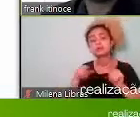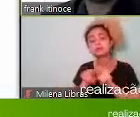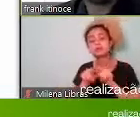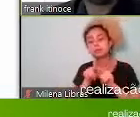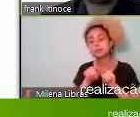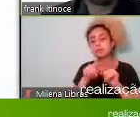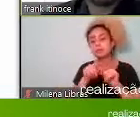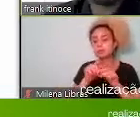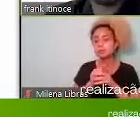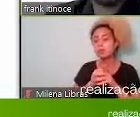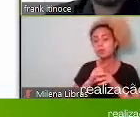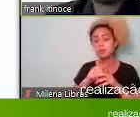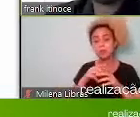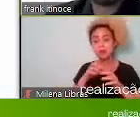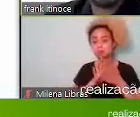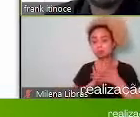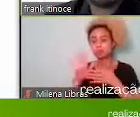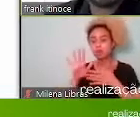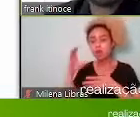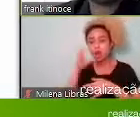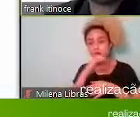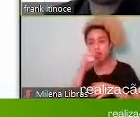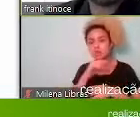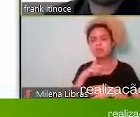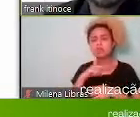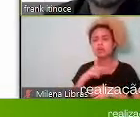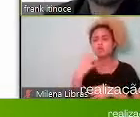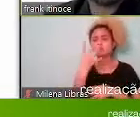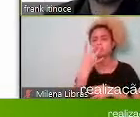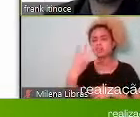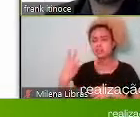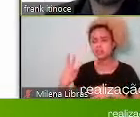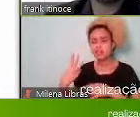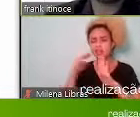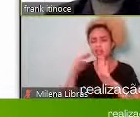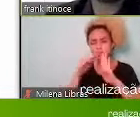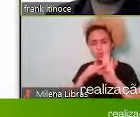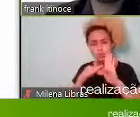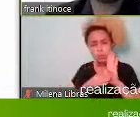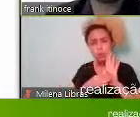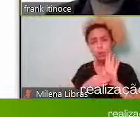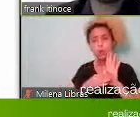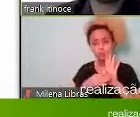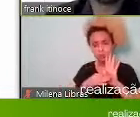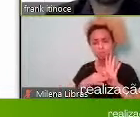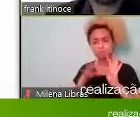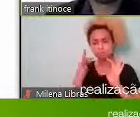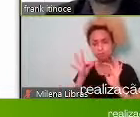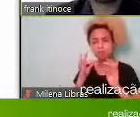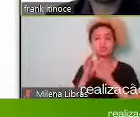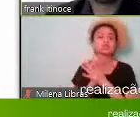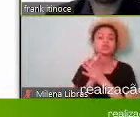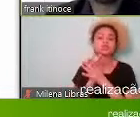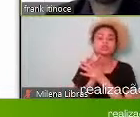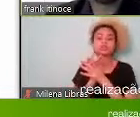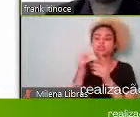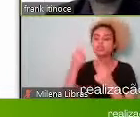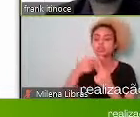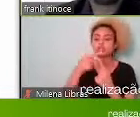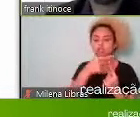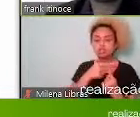compartimentação, para saídas de emergência. Então, são 43 instruções técnicas, né? São 43 tipos de